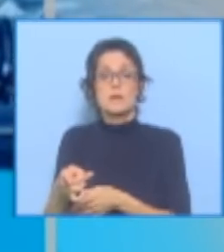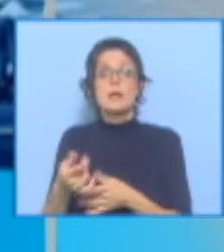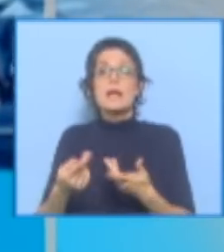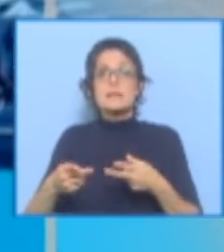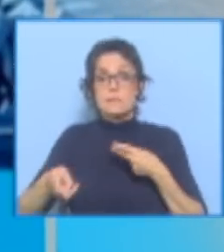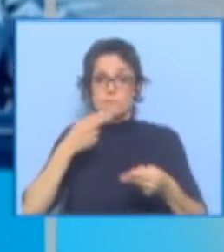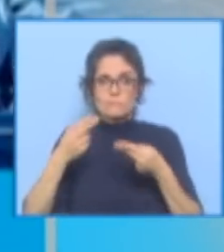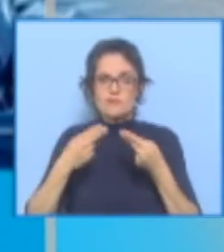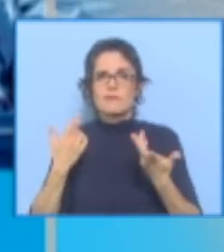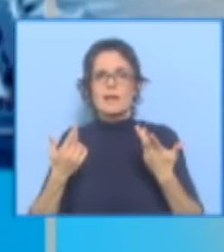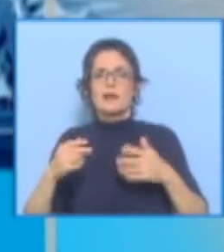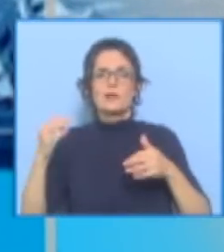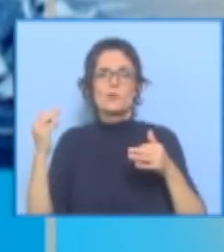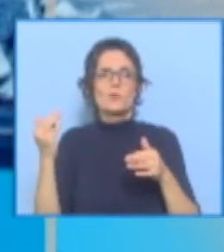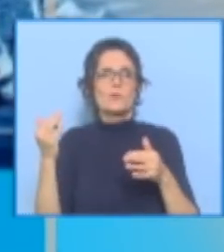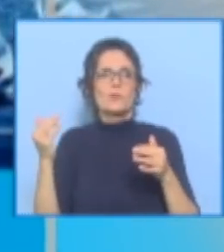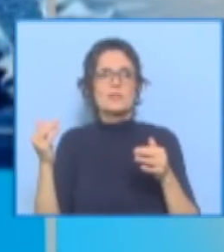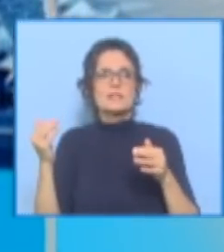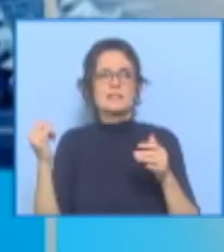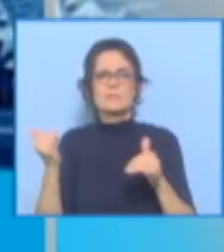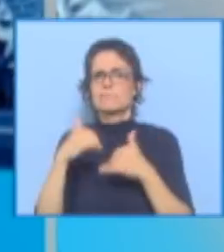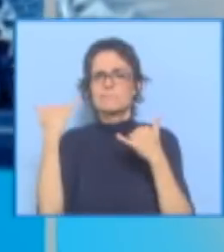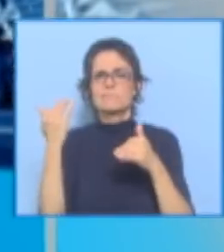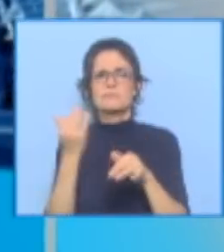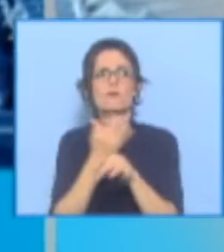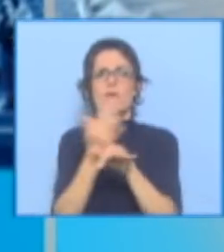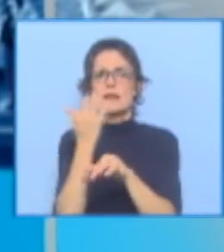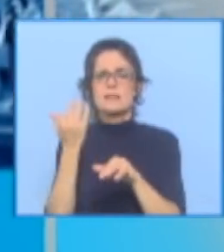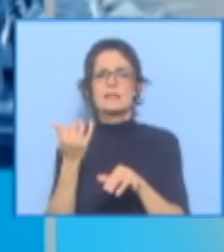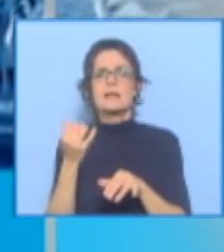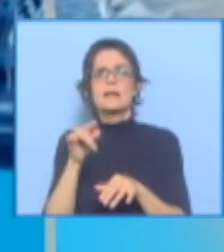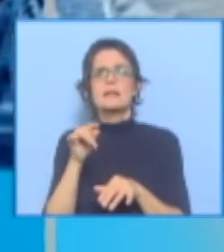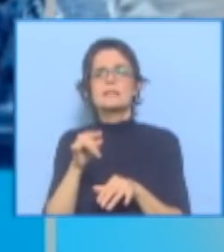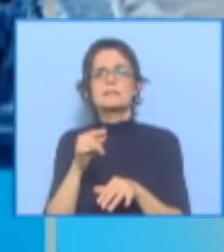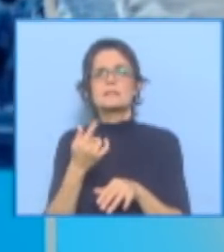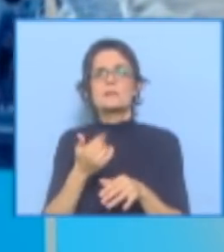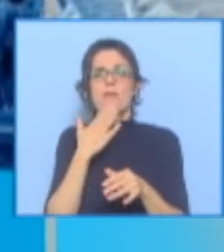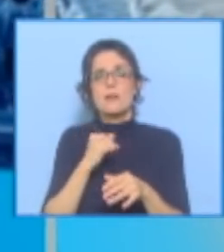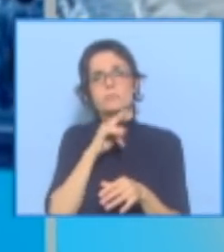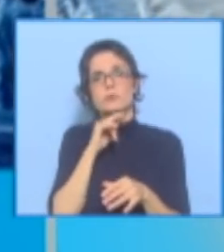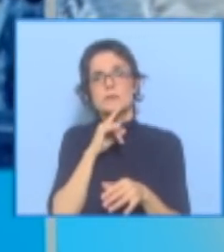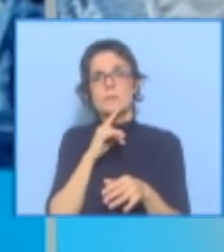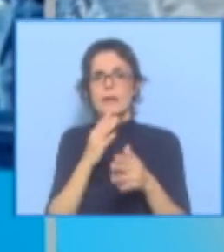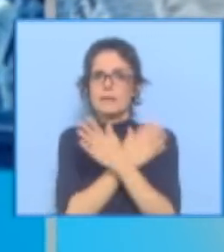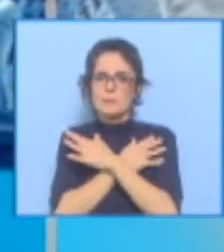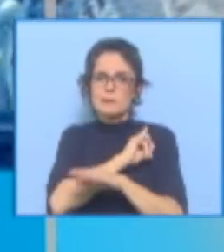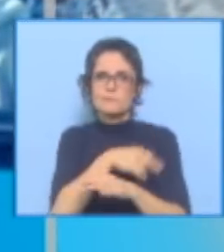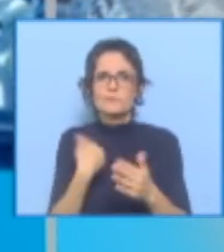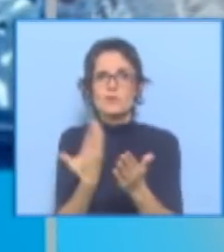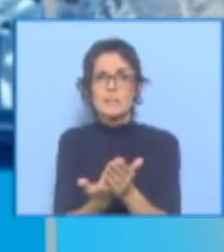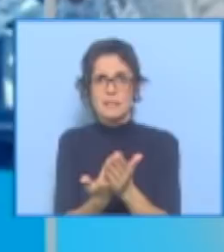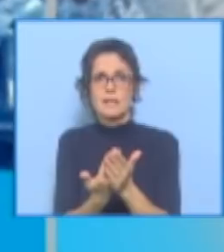estas festas, ou seja, é levar estas amizades que estabelecemos na faculdade entre alunos e professores e funcionários e